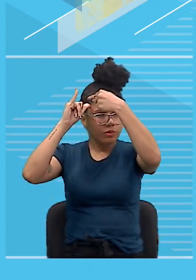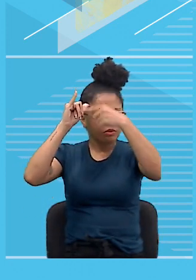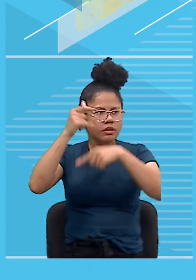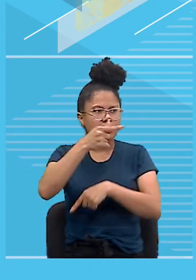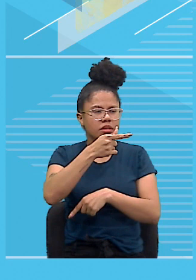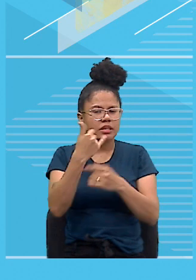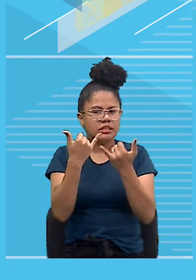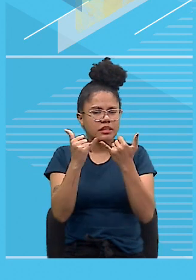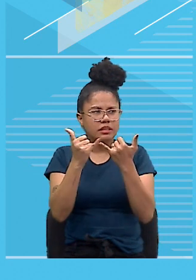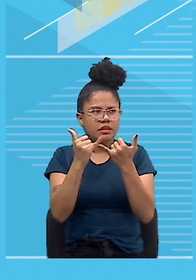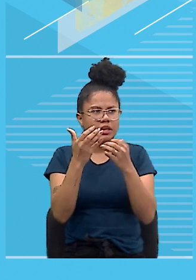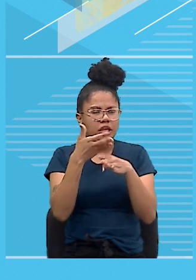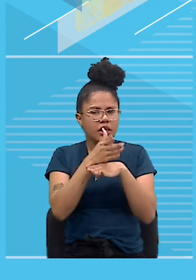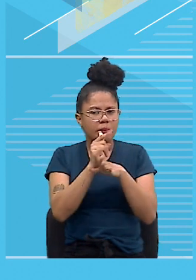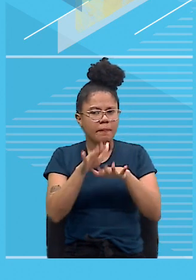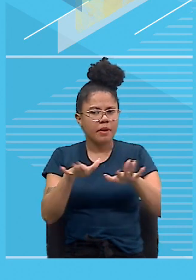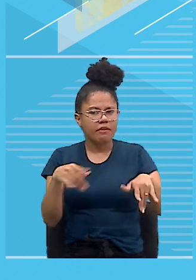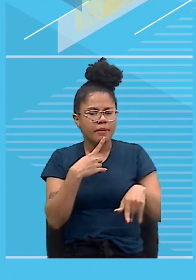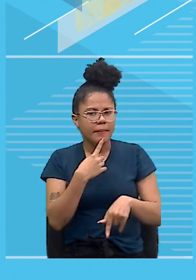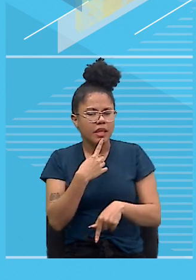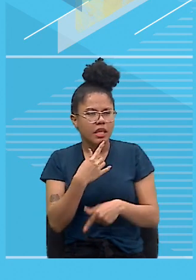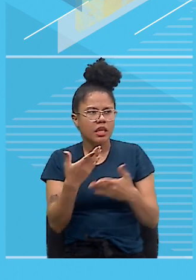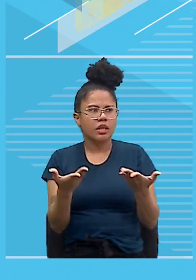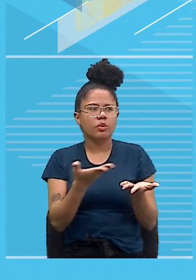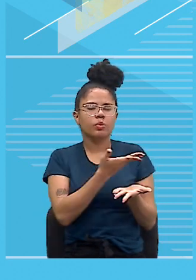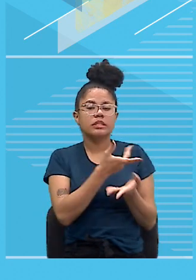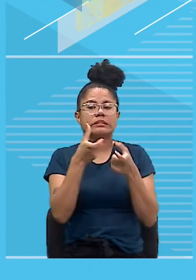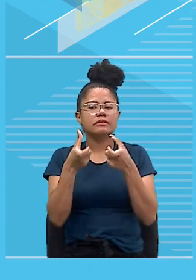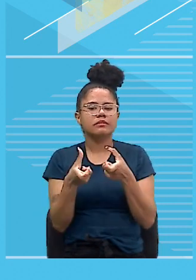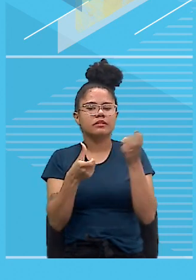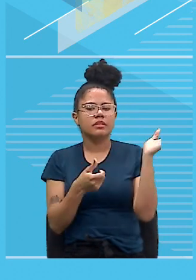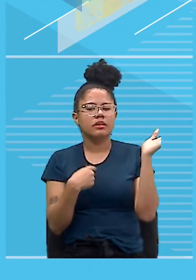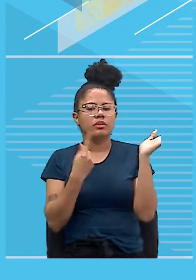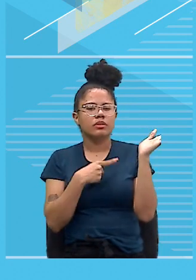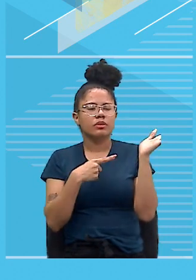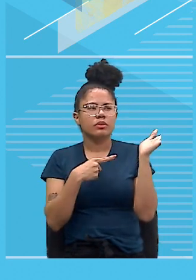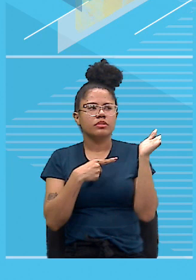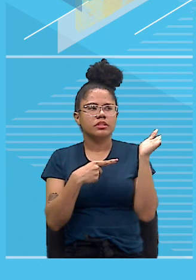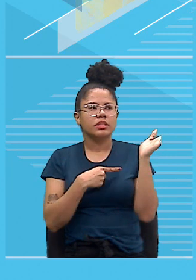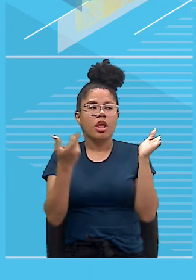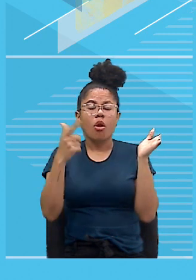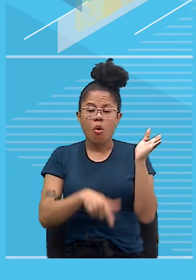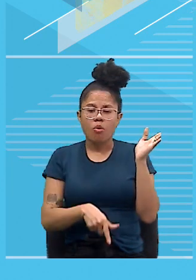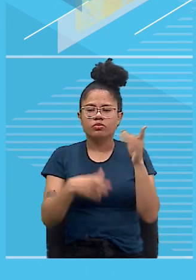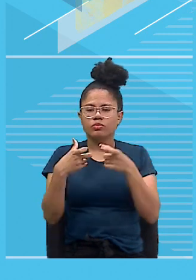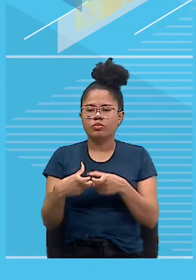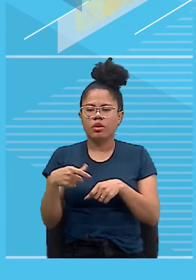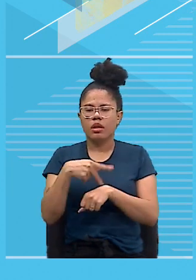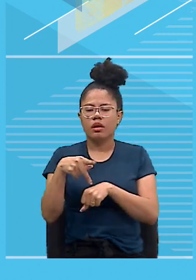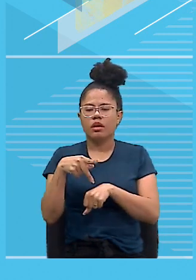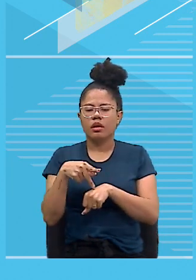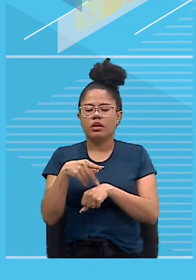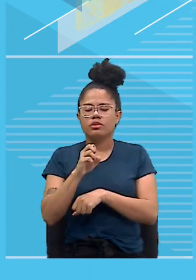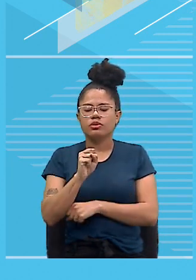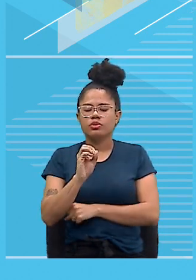do Mar Vermelho e exatamente nesse localzinho aí galera nós temos a Somália é um país